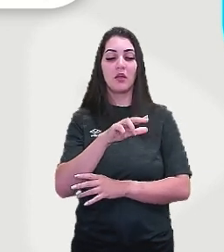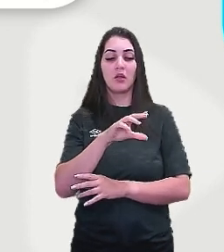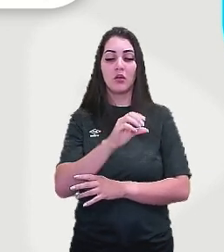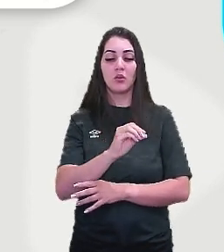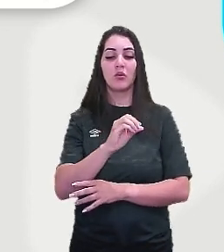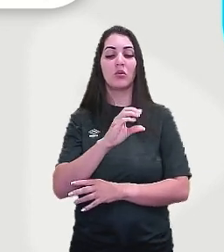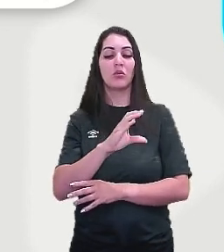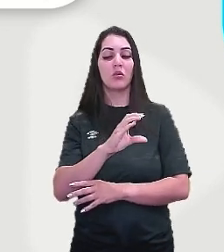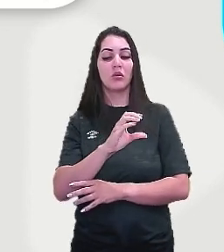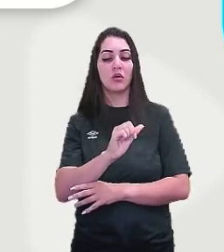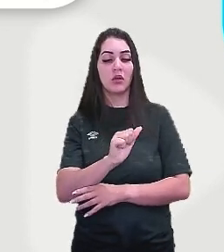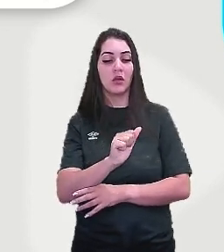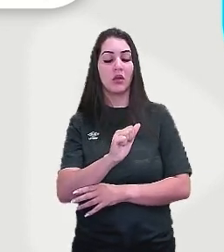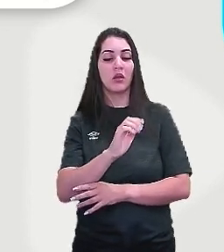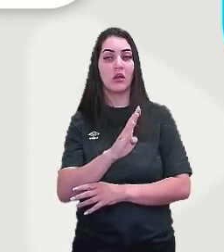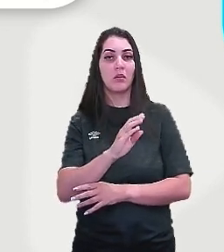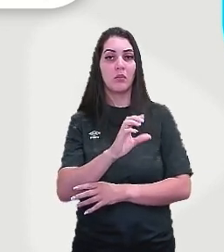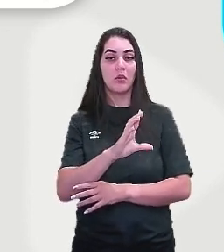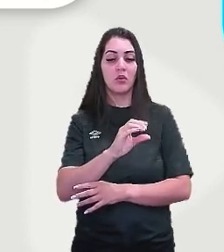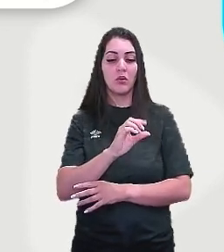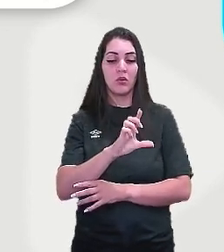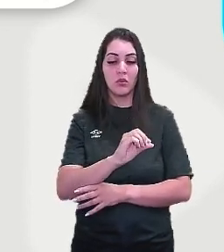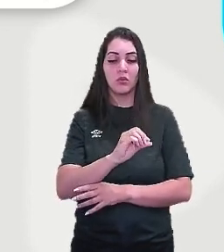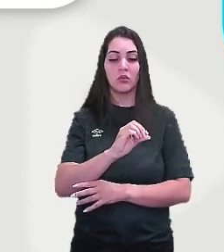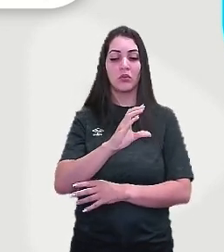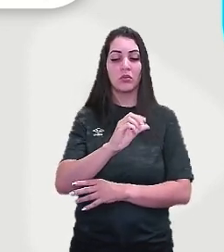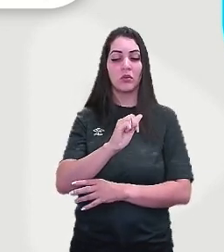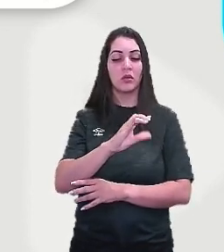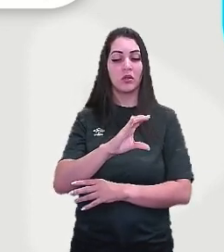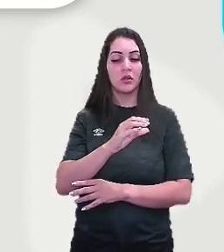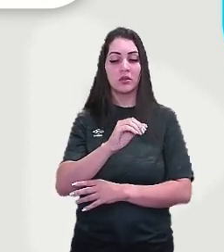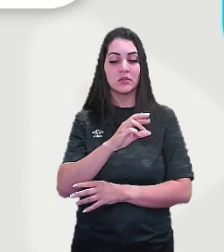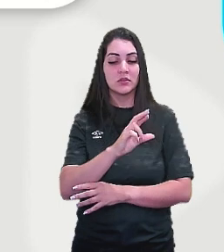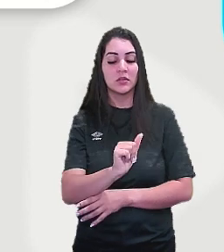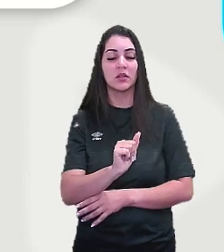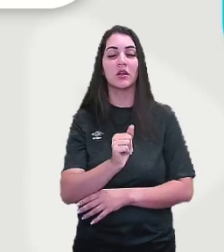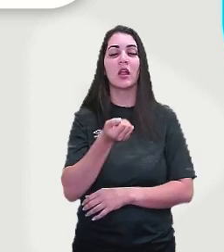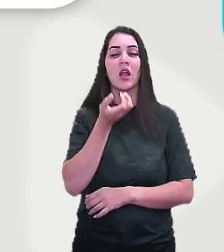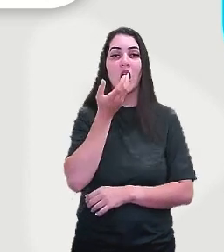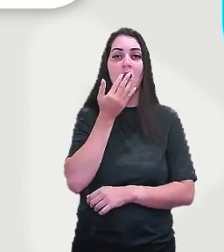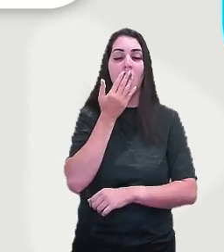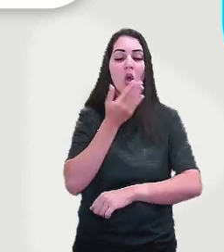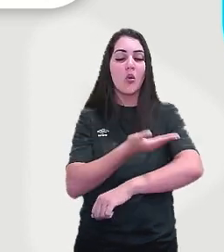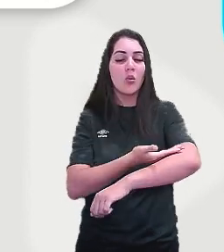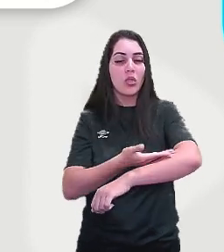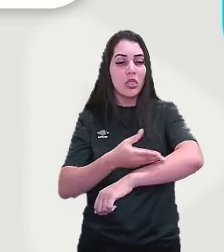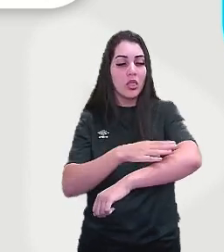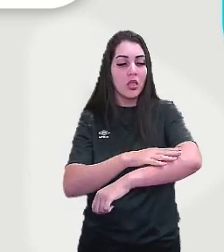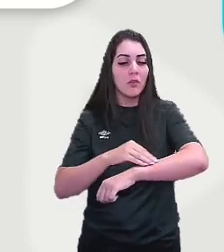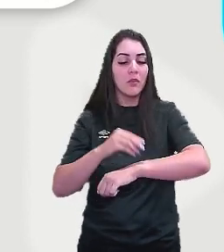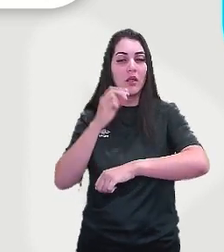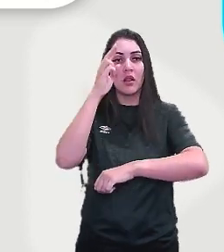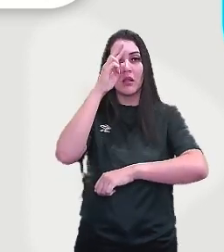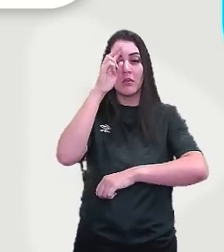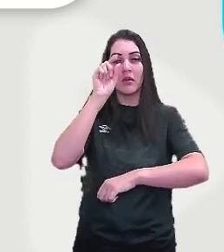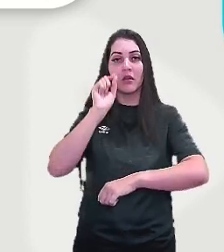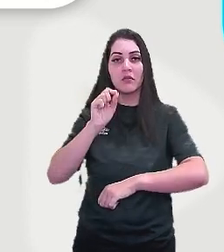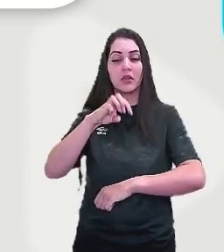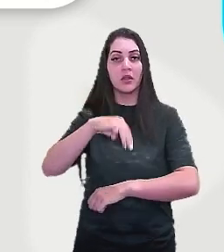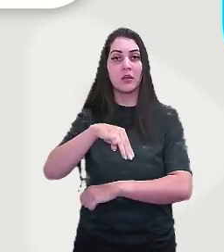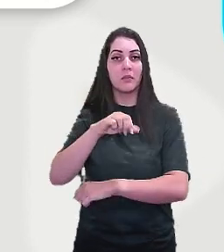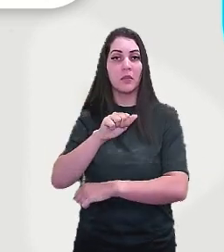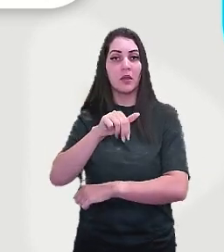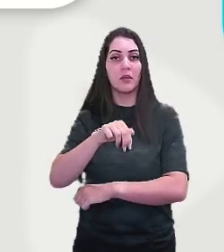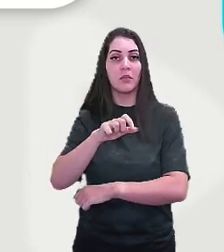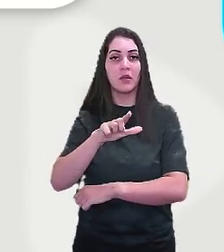caiçara, mestiço de branco com índio. A coloração da pele, acobreada, lembrava os mamelucos egípcios.